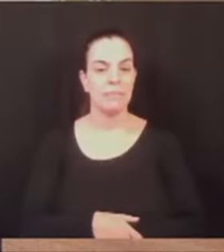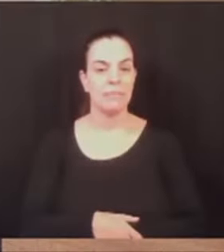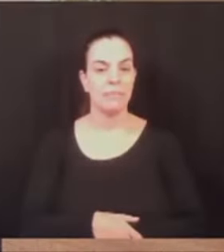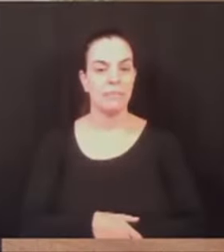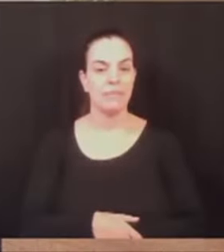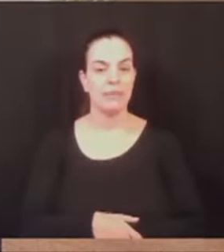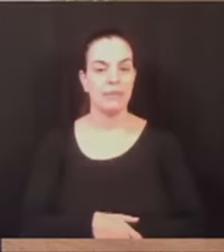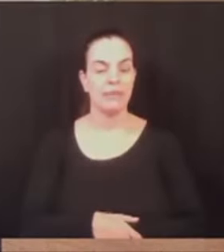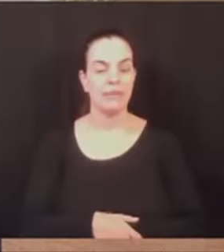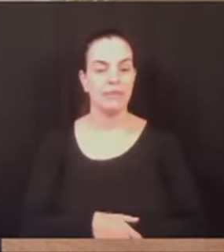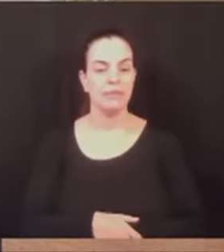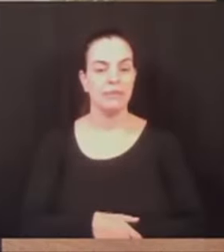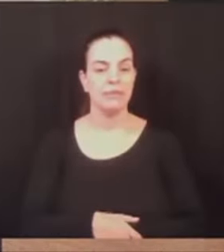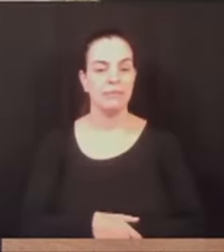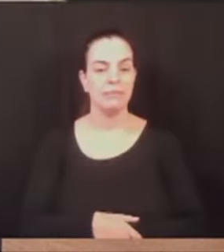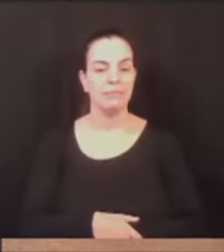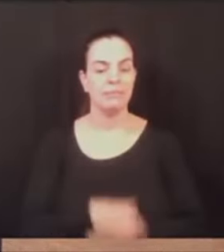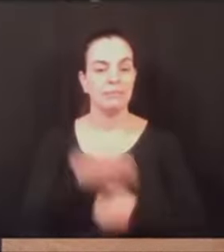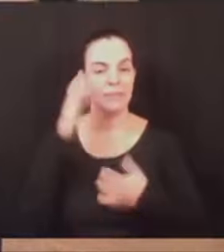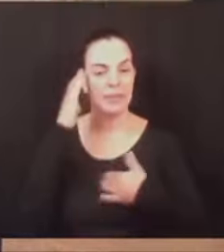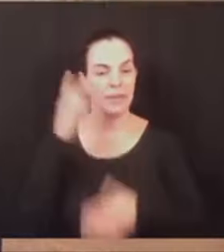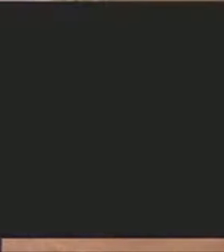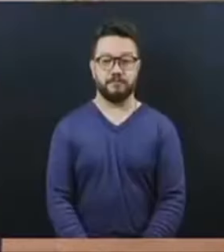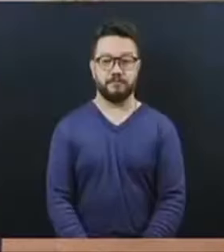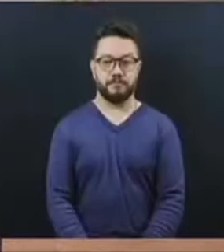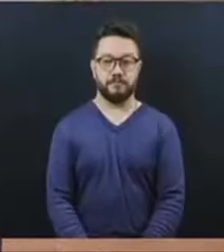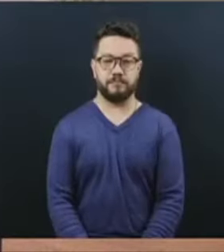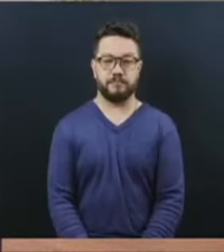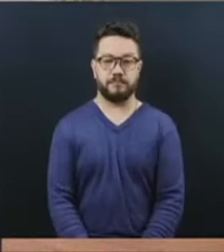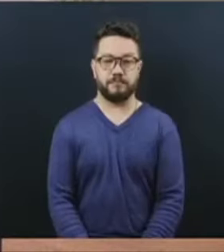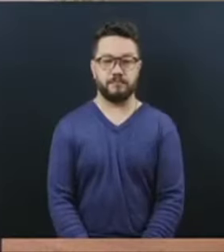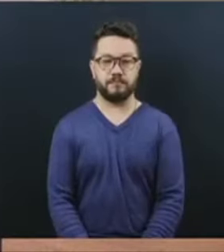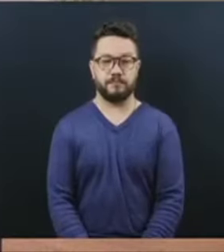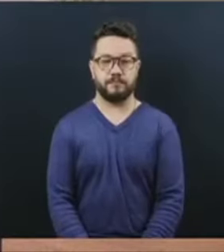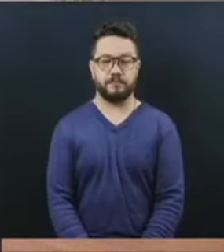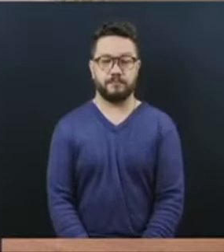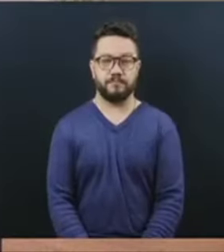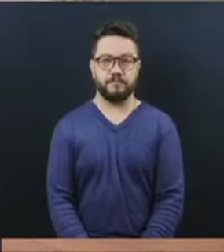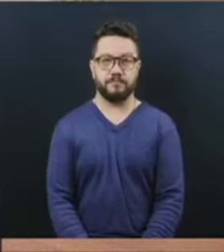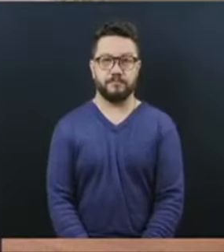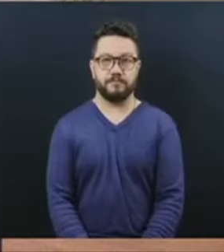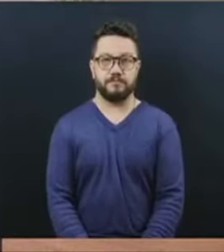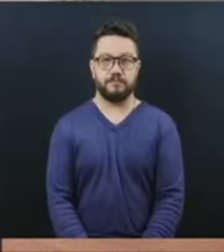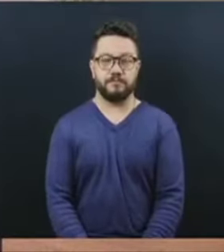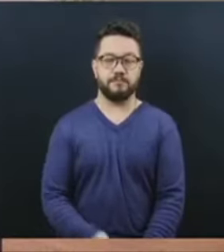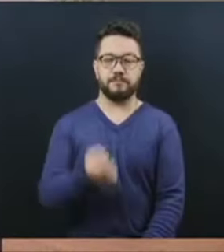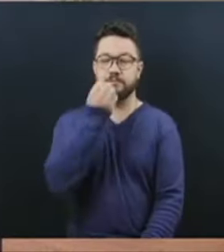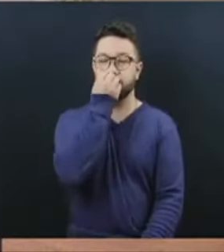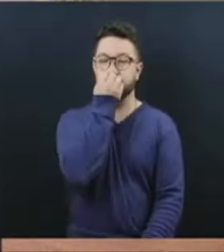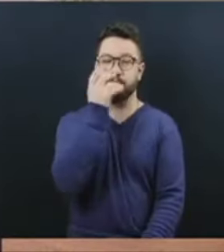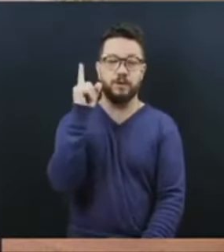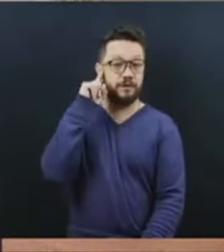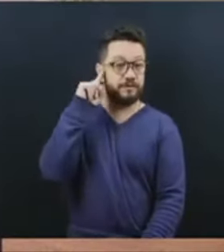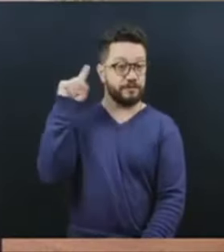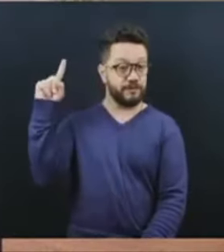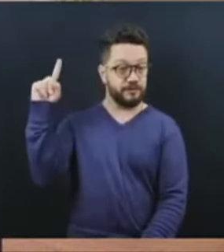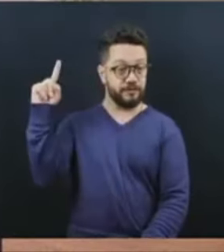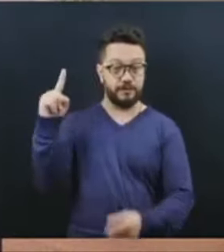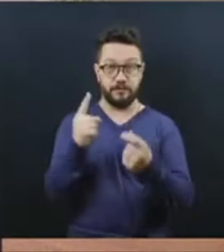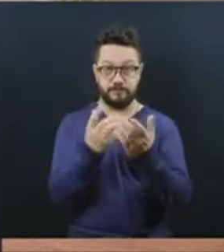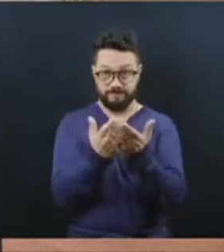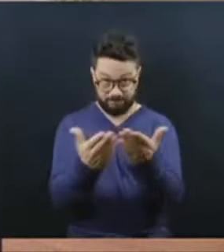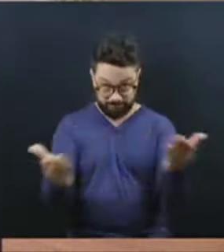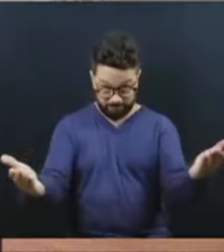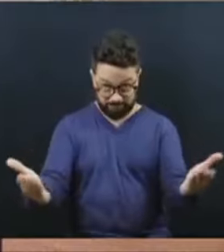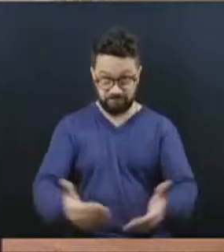aos vereadores, vereadoras, servidores desta casa e todos que nos acompanham nesta oportunidade.